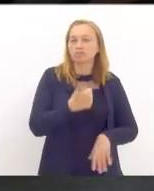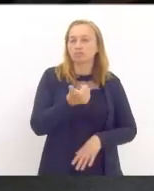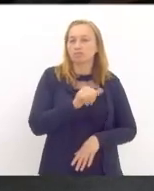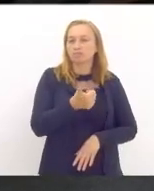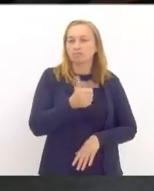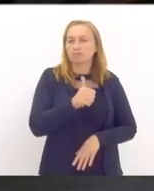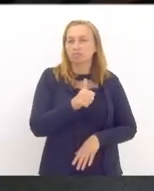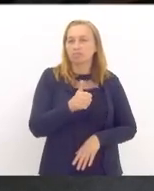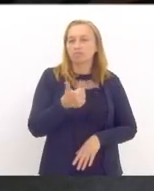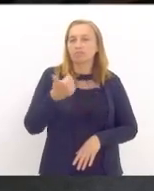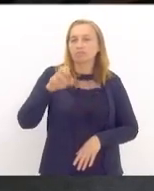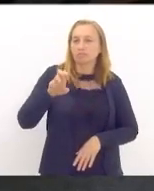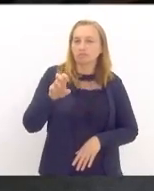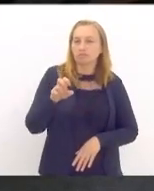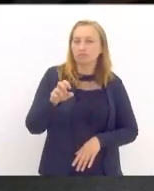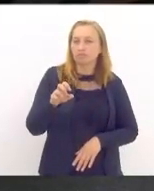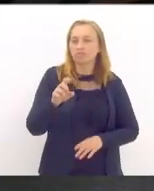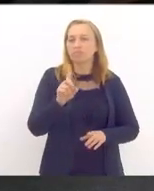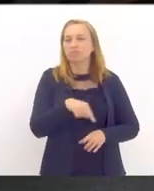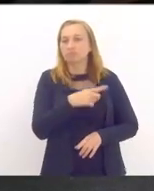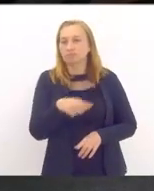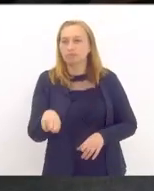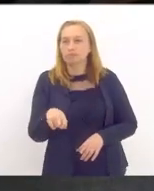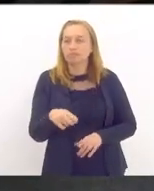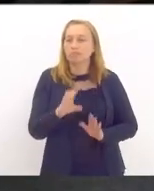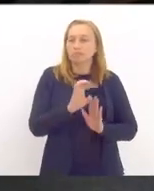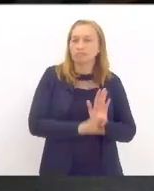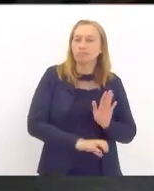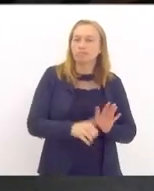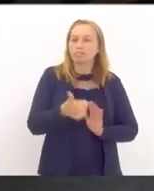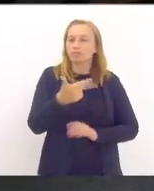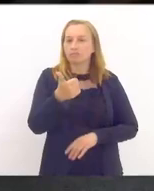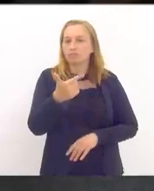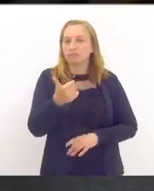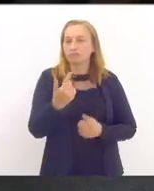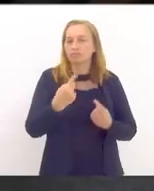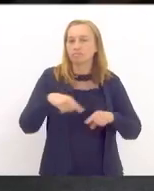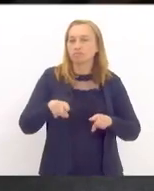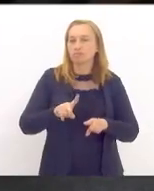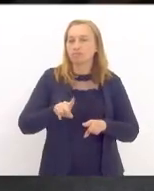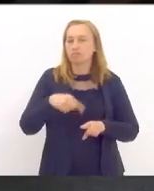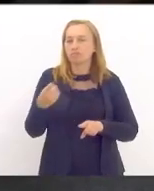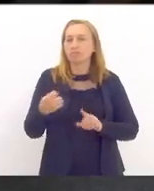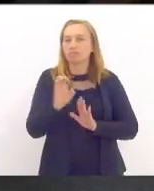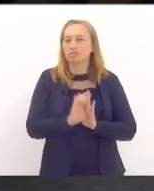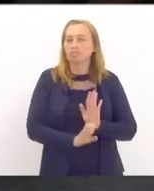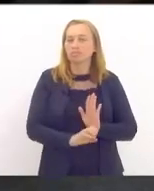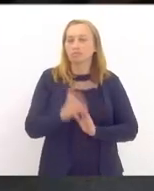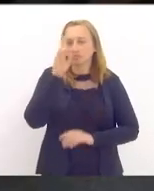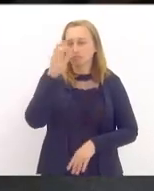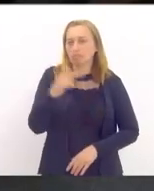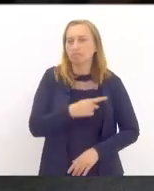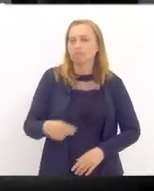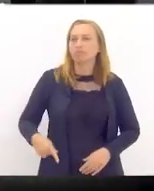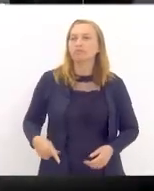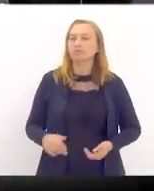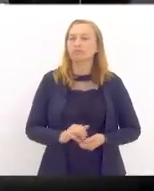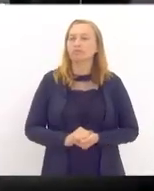número 15 pela rejeição da emenda número 12 contrário as demais emendas